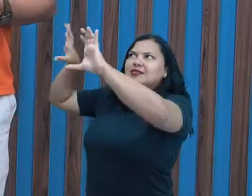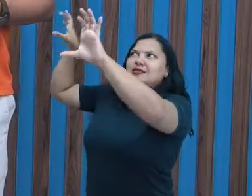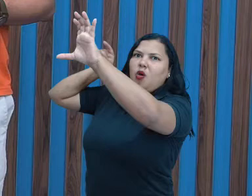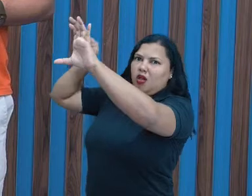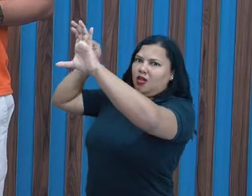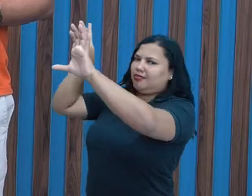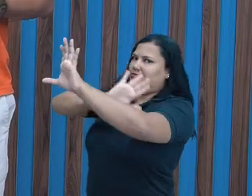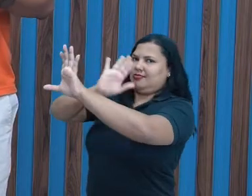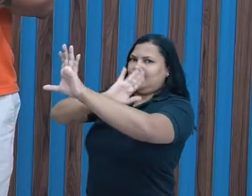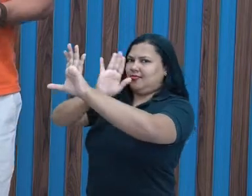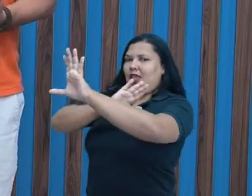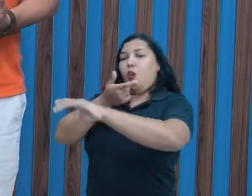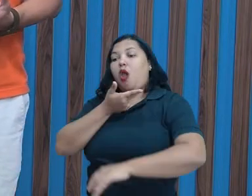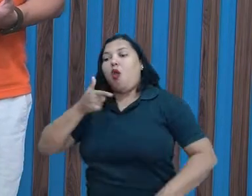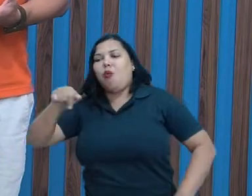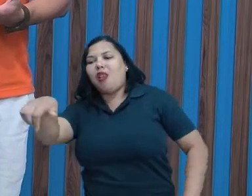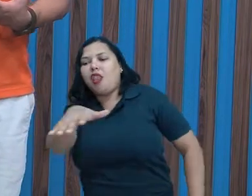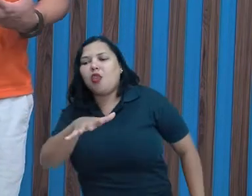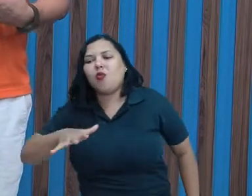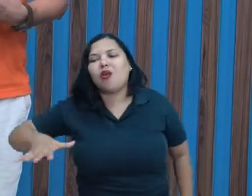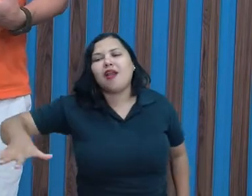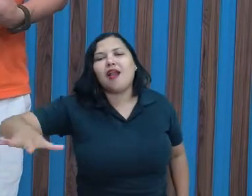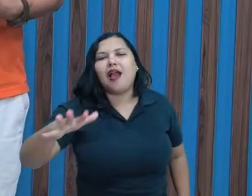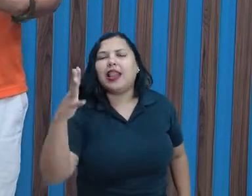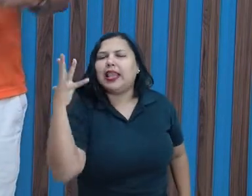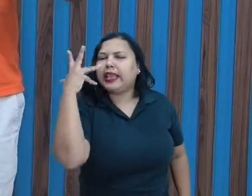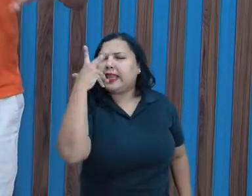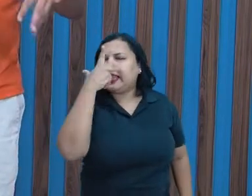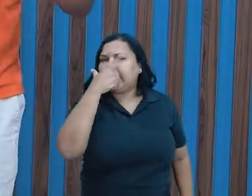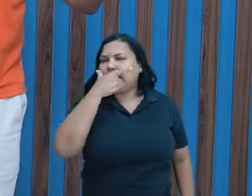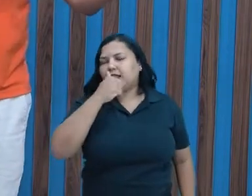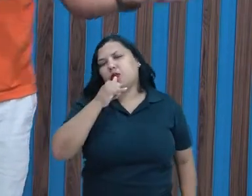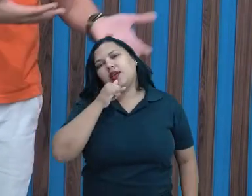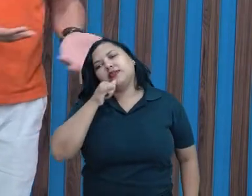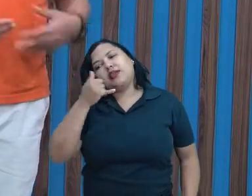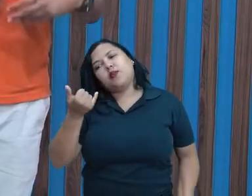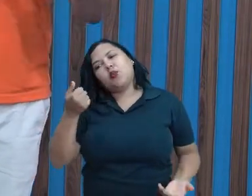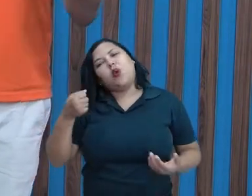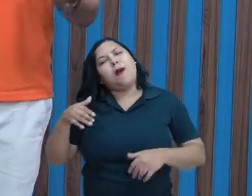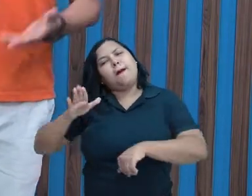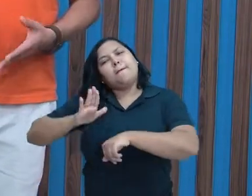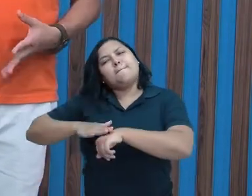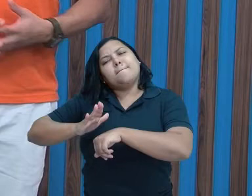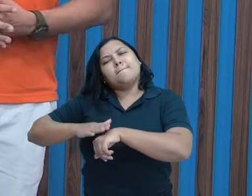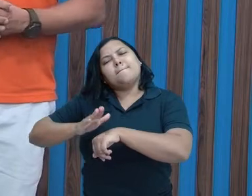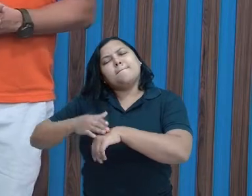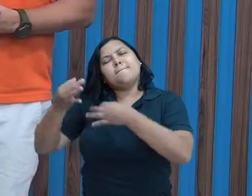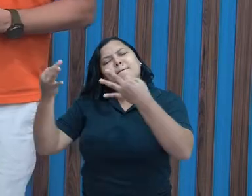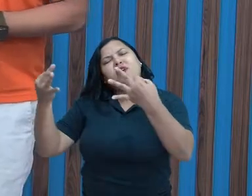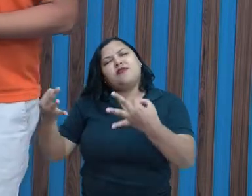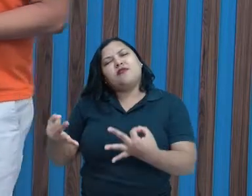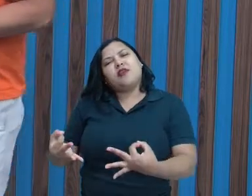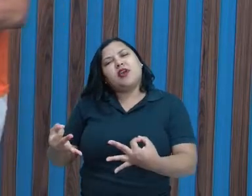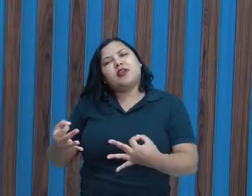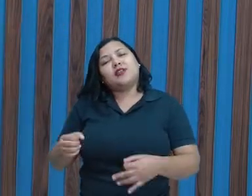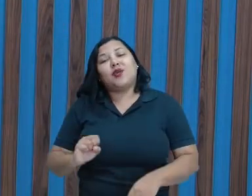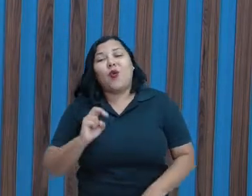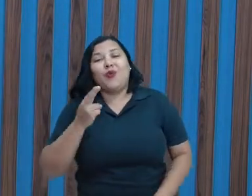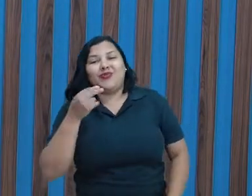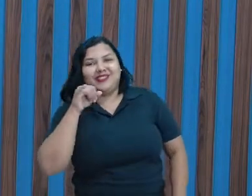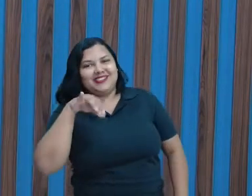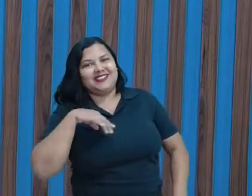que é o céu azul. É o heaven, que em algumas crenças, quando você morre, você vai para o paraíso. Ou, de repente, se comportou mal, vai para o